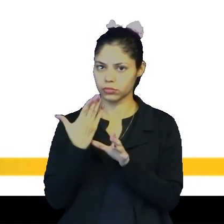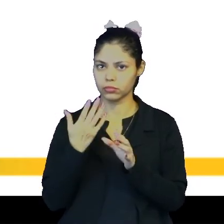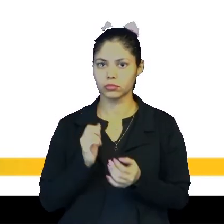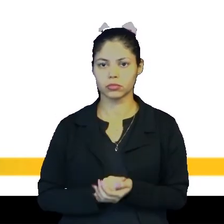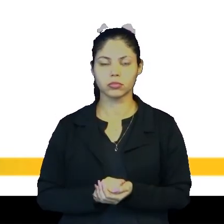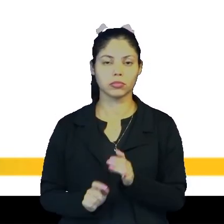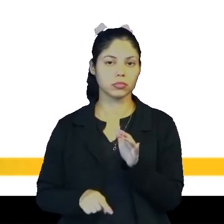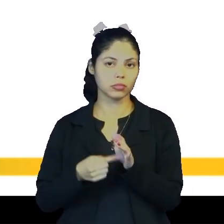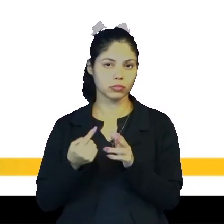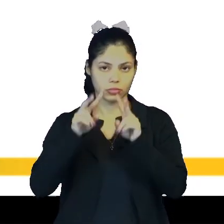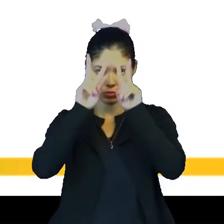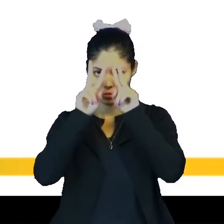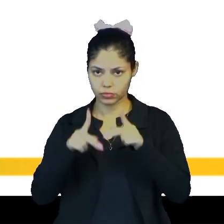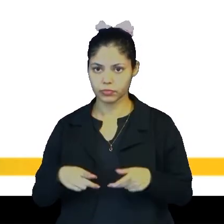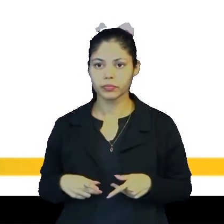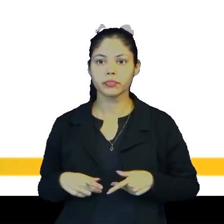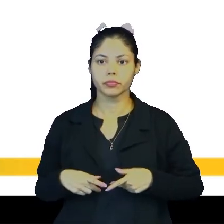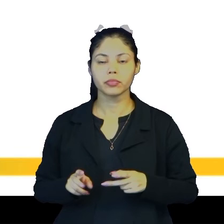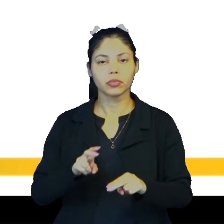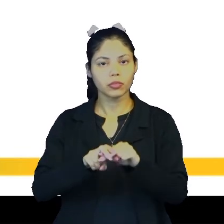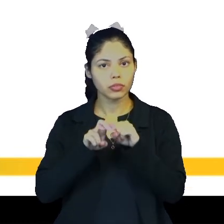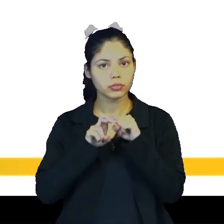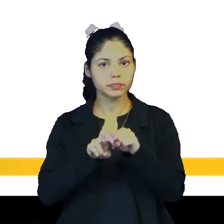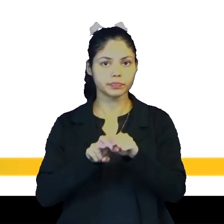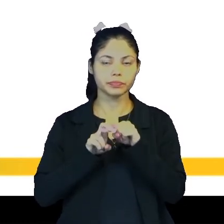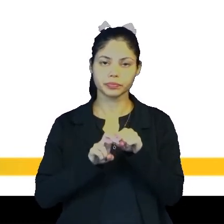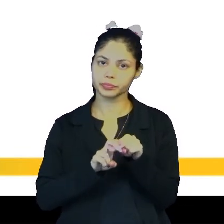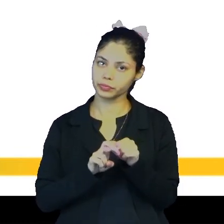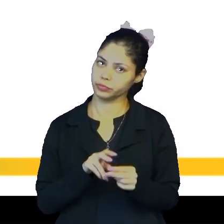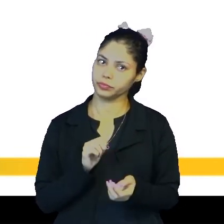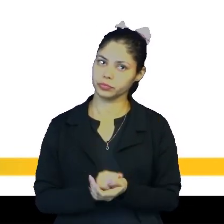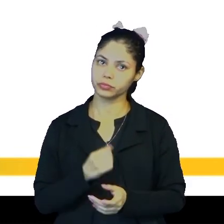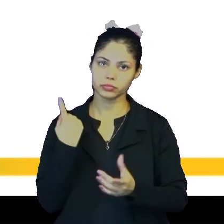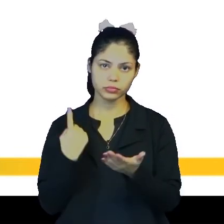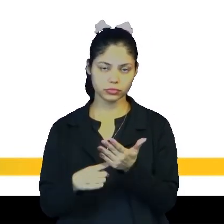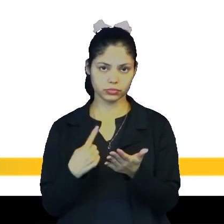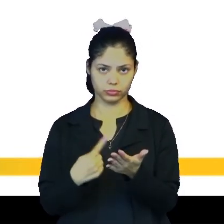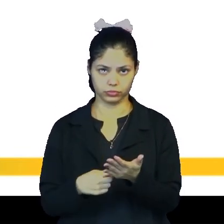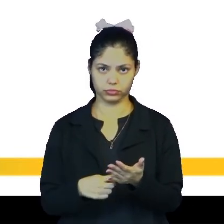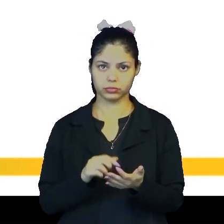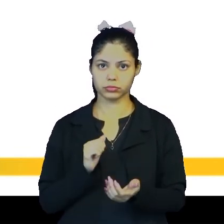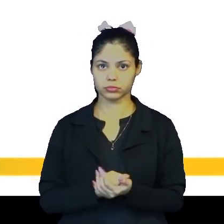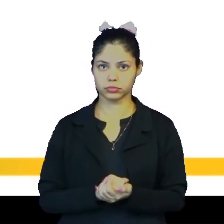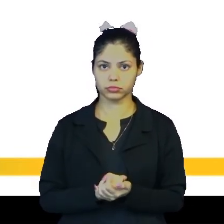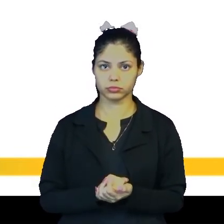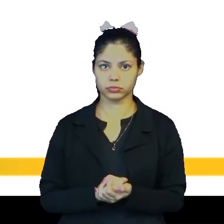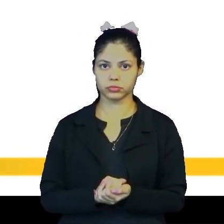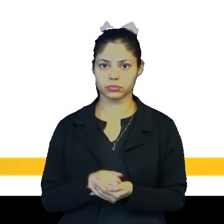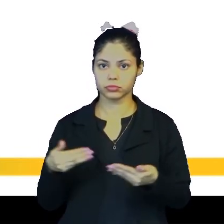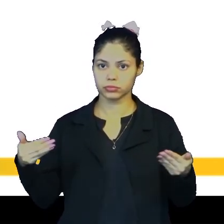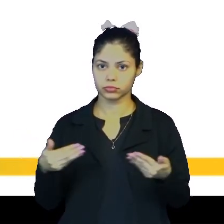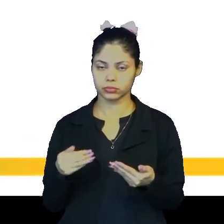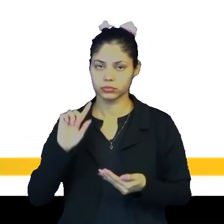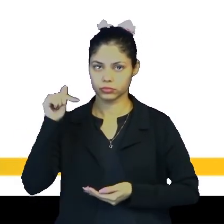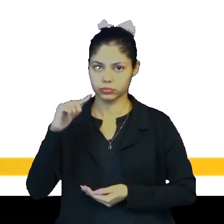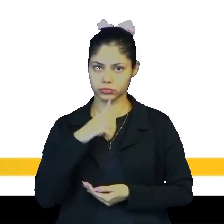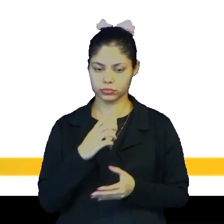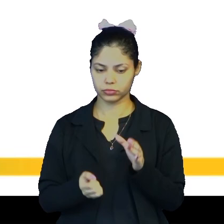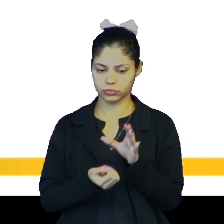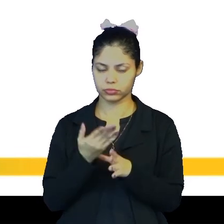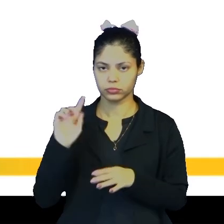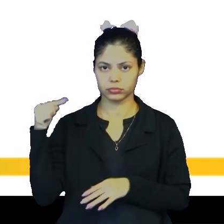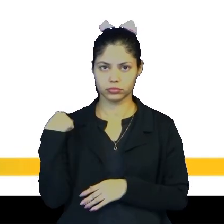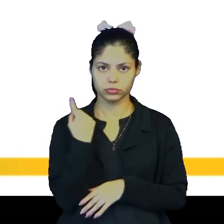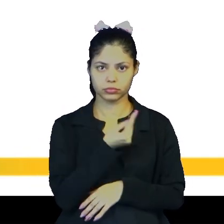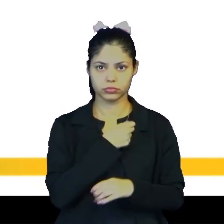primeiros humanos, e por isso a África é considerada o berço da humanidade, pois lá teriam surgido toda a